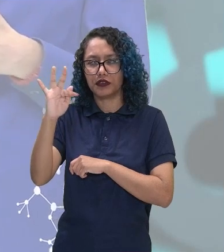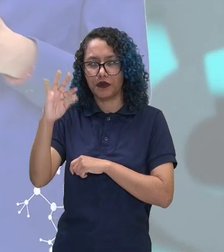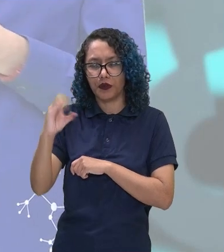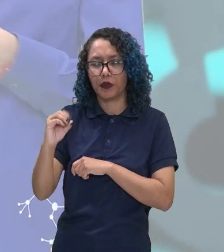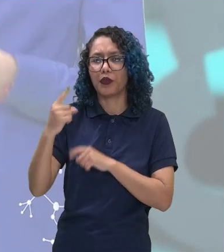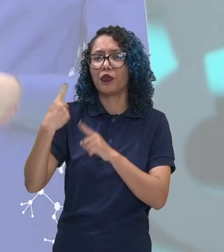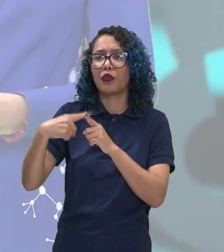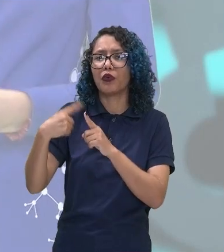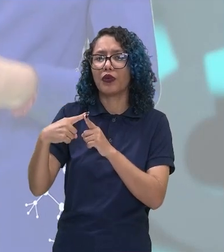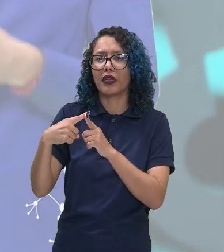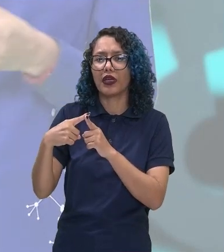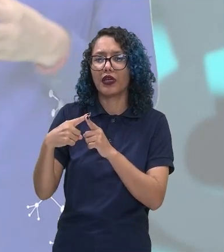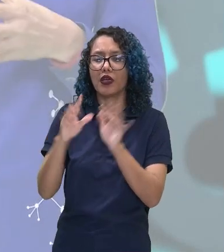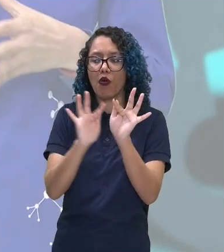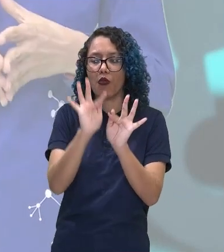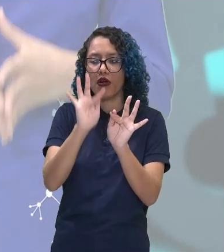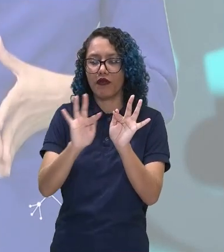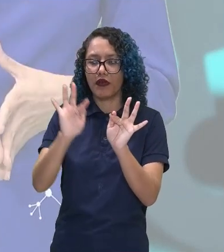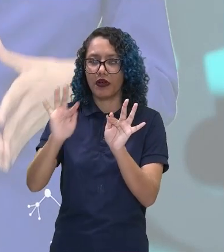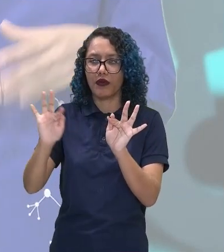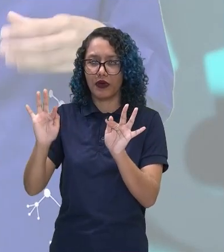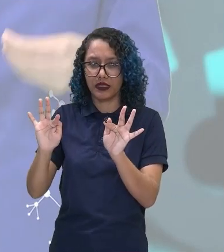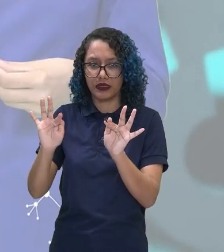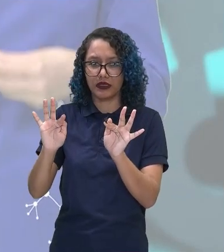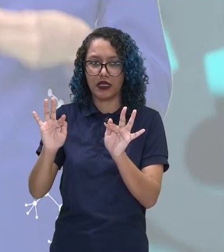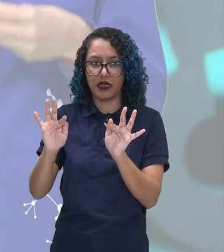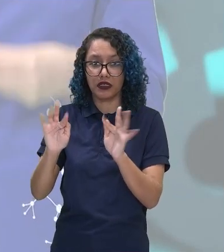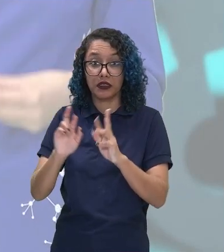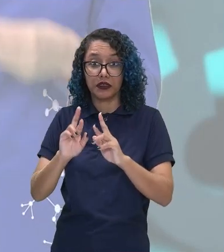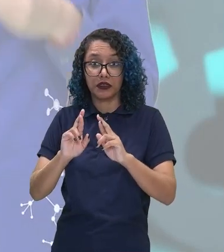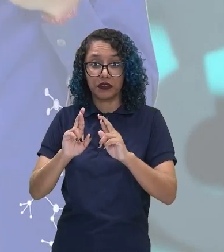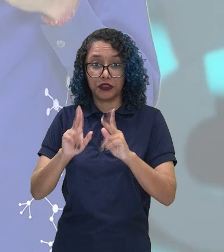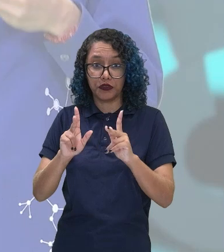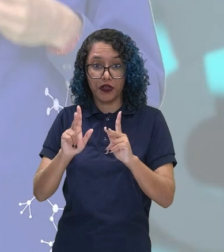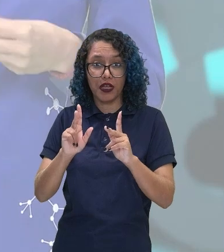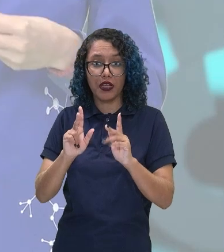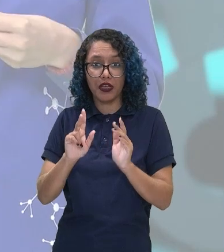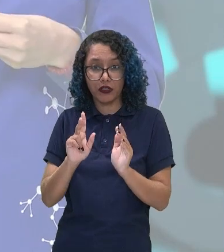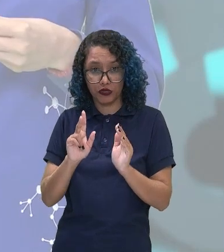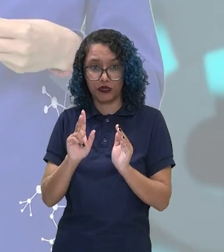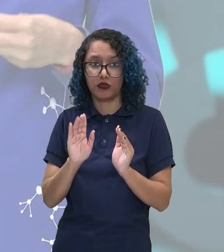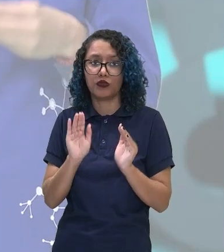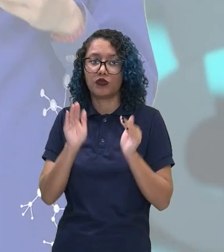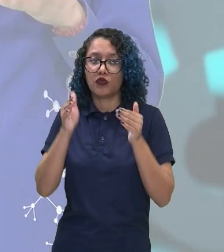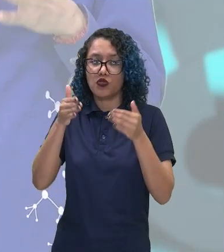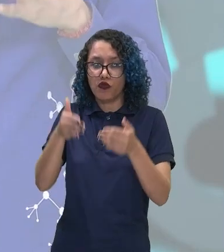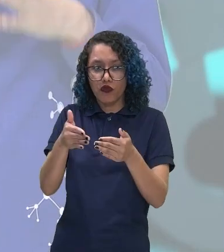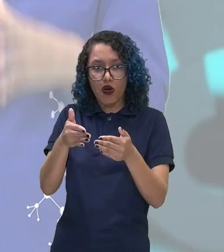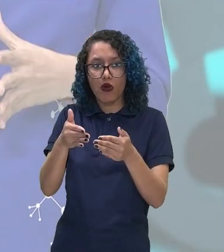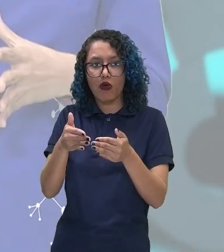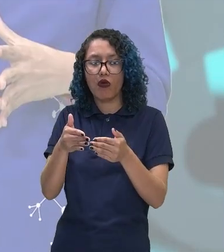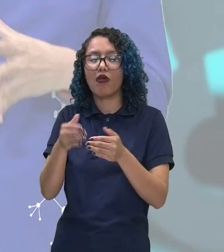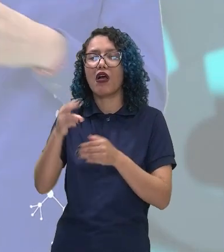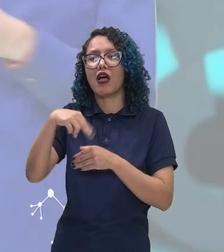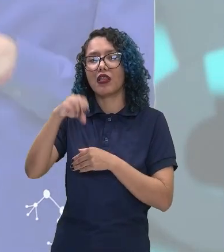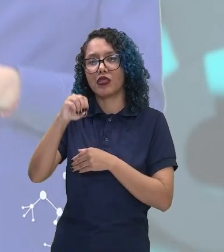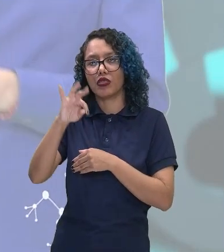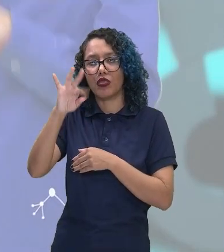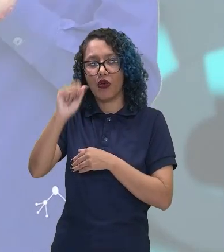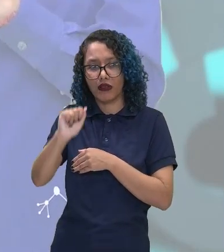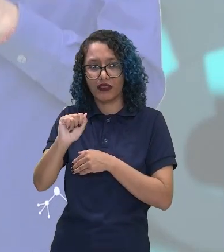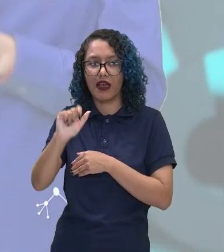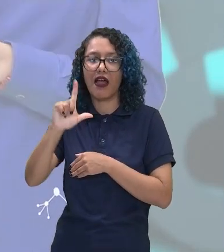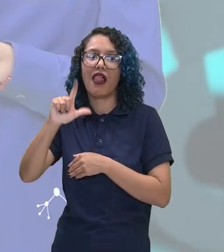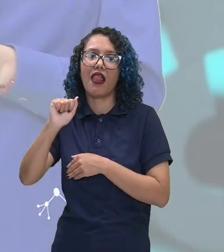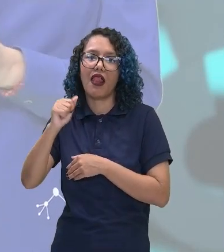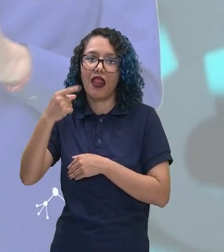trazer uma afinação alternativa para a nota musical Lá. Que aqui vamos ver o Lá como